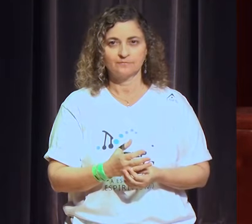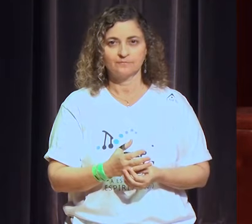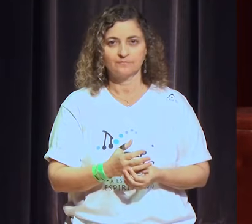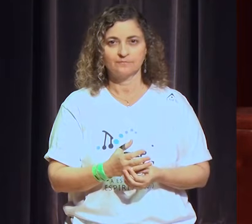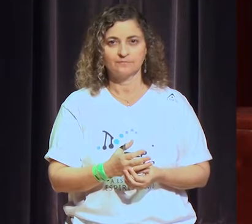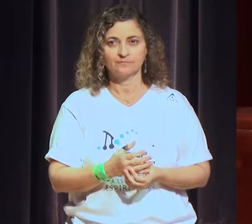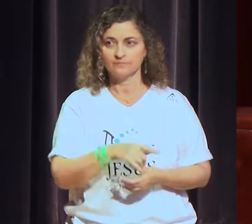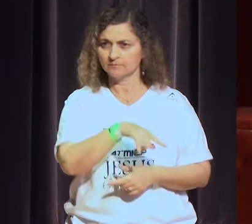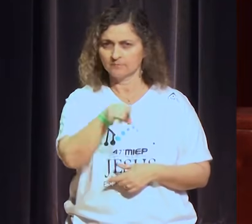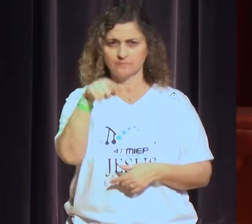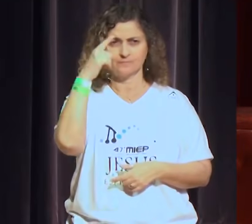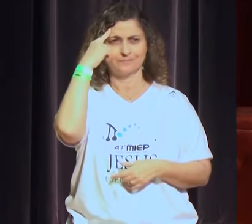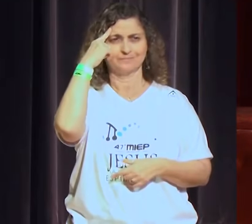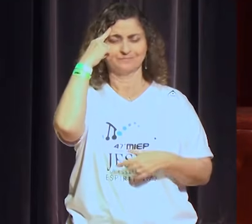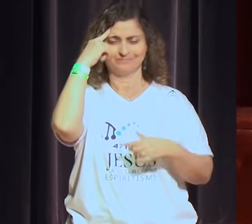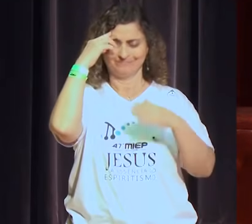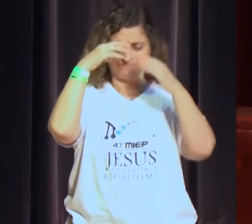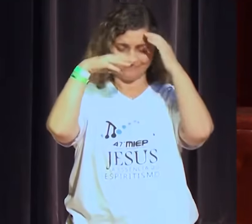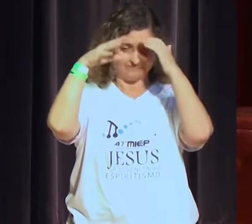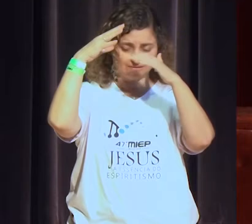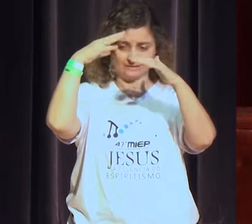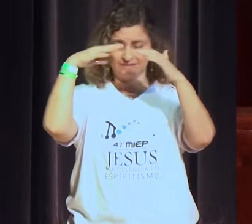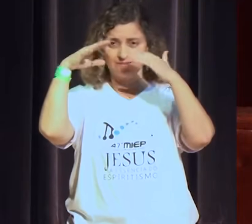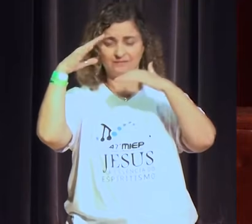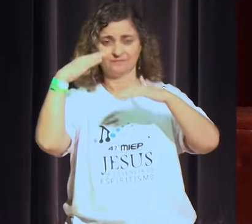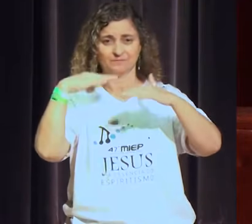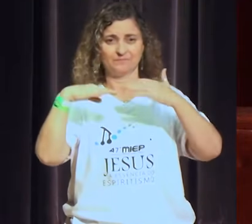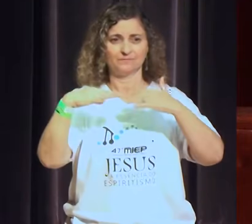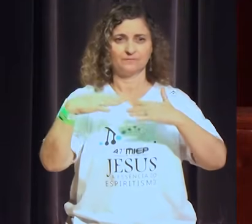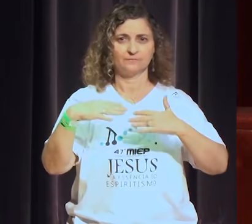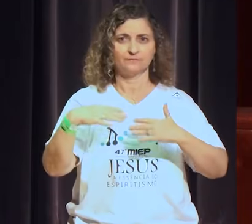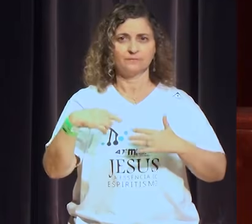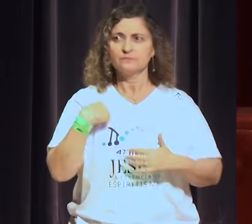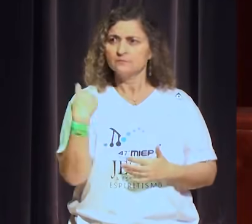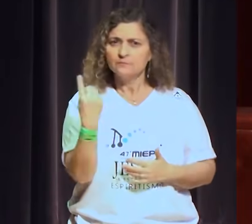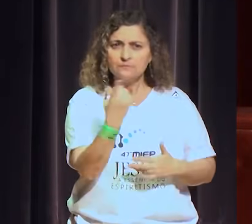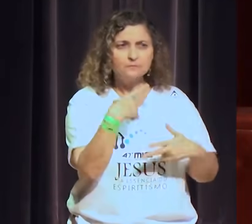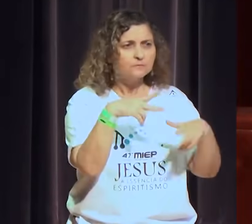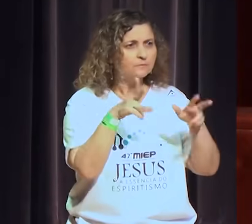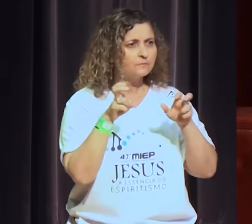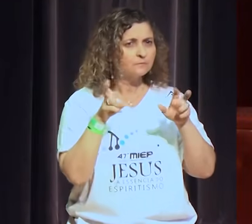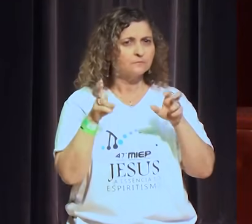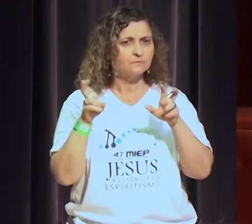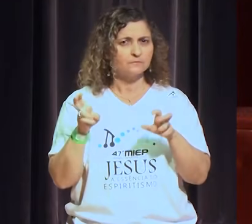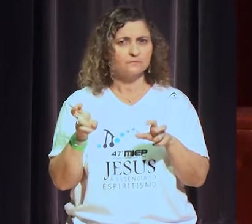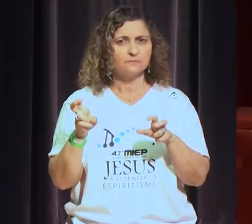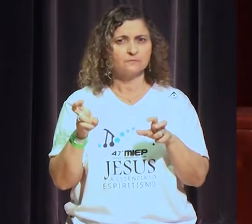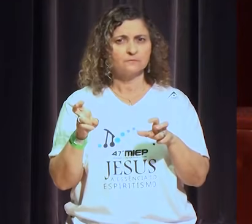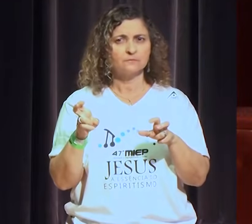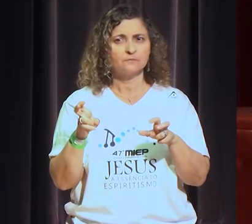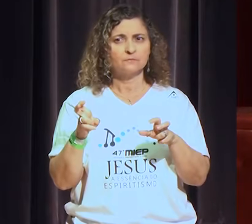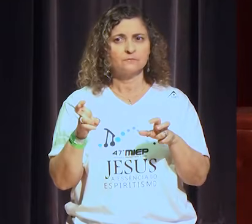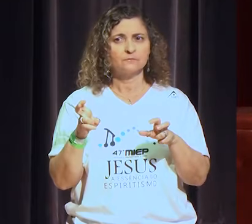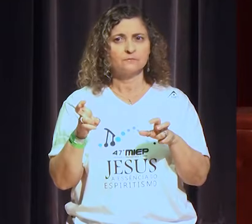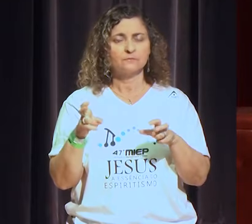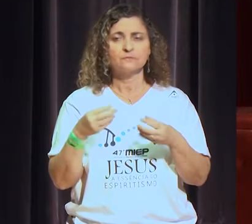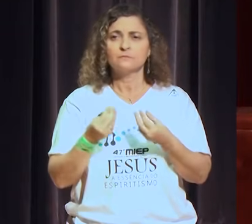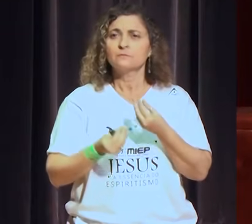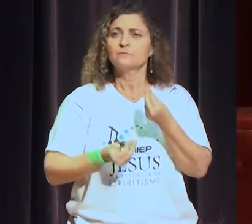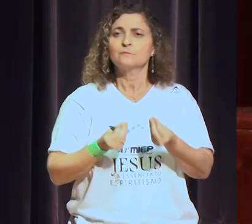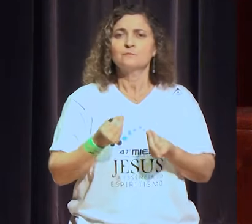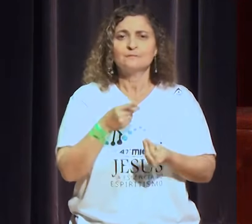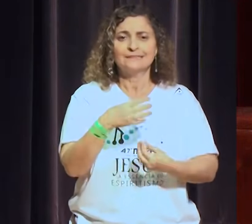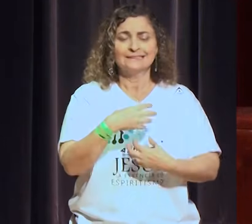A pessoa fica meio perturbada. Então, nós estamos vivendo... Percebem? Para que você não se sinta